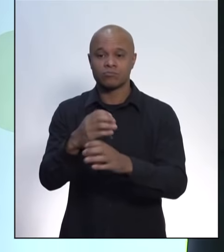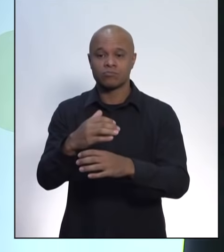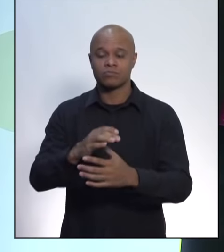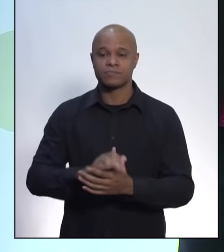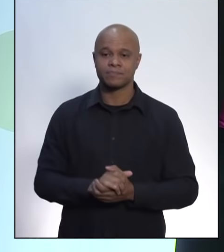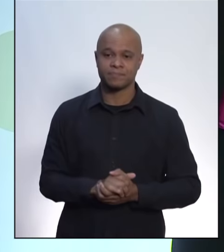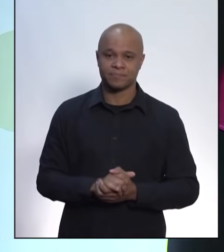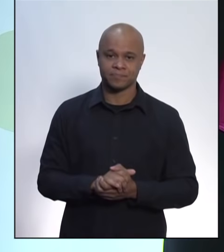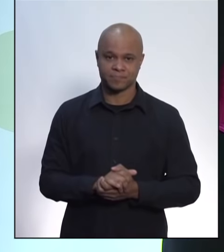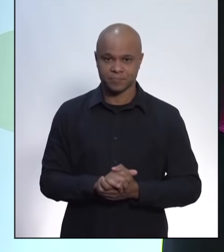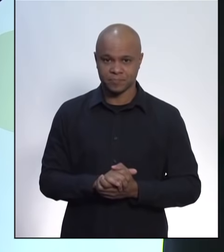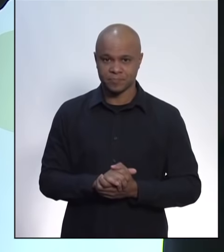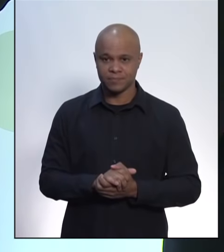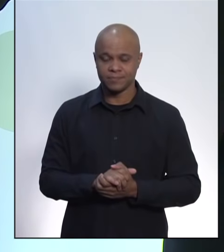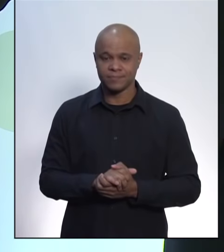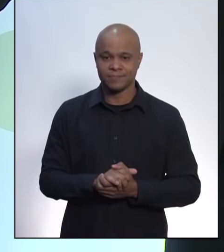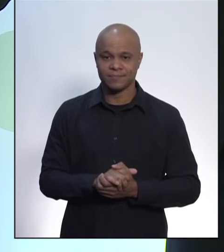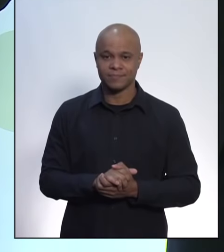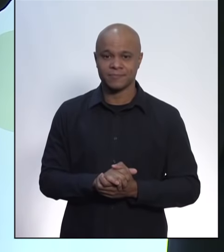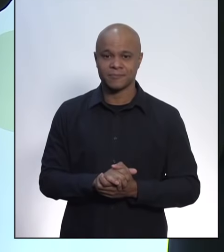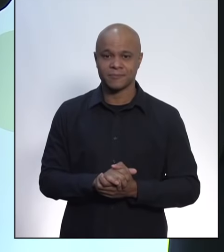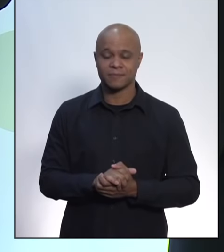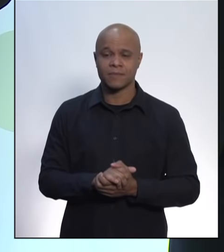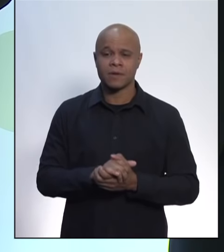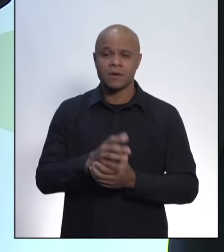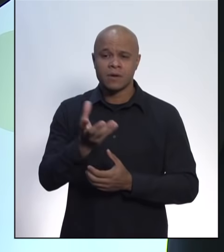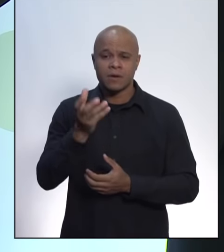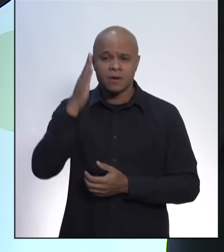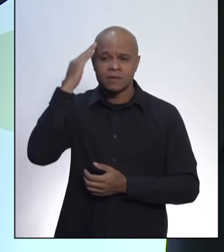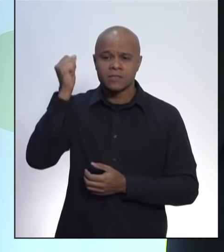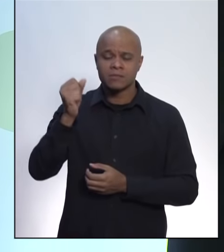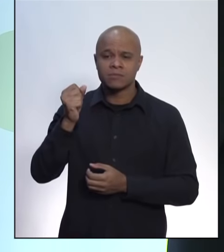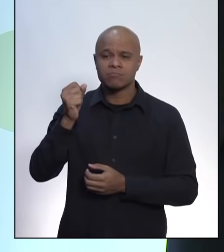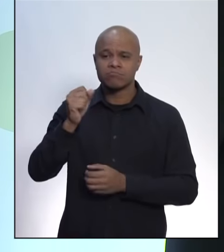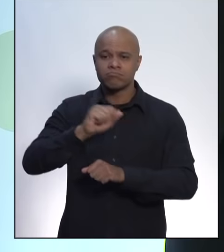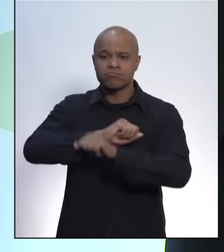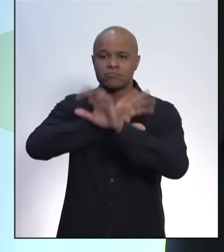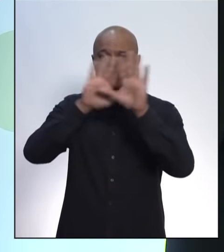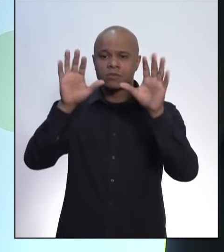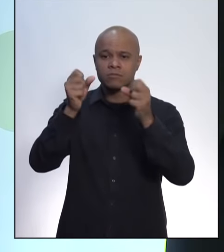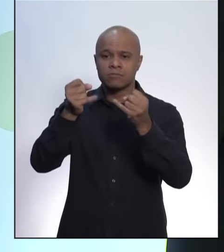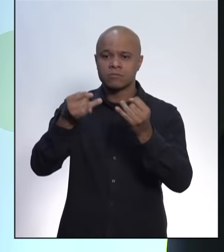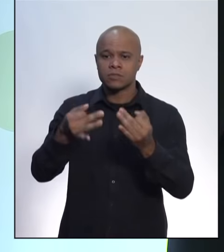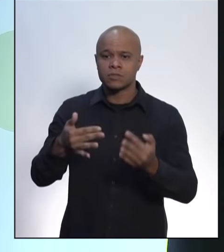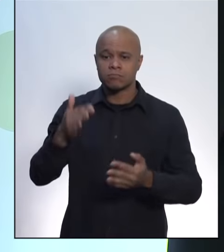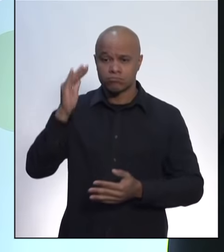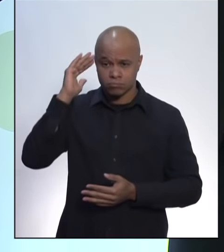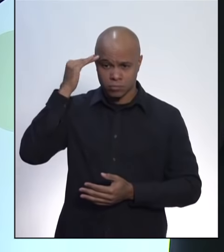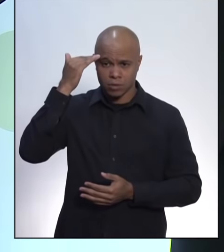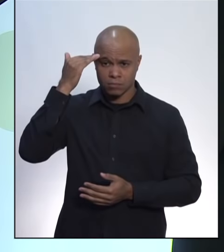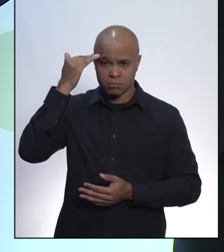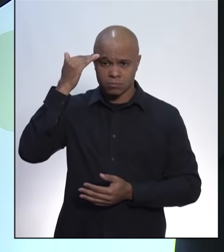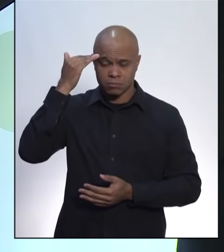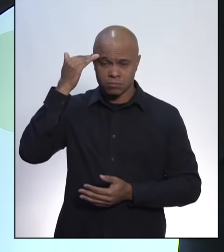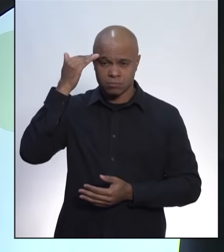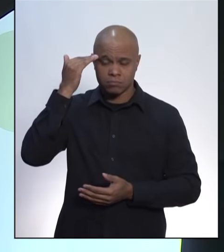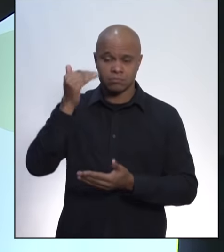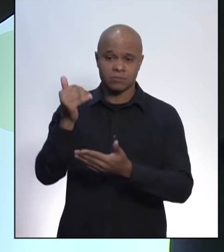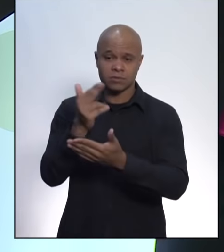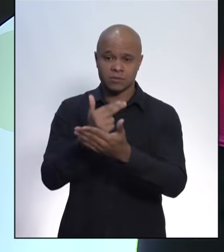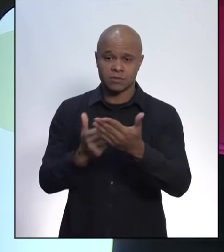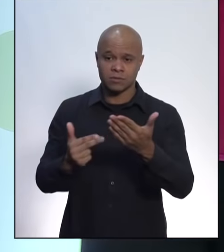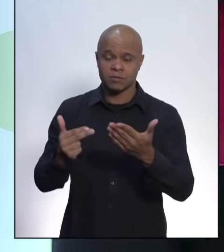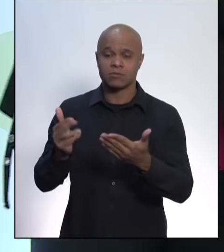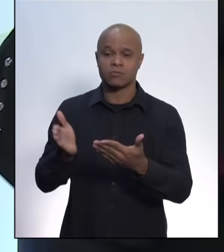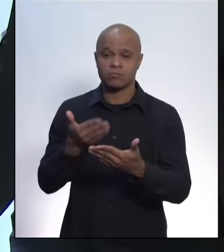eu quero saber se a minha explicação ficou clara para vocês se vocês entenderam então vocês vão desenhar no